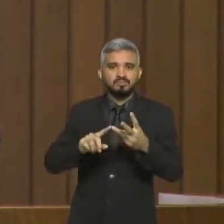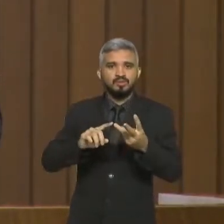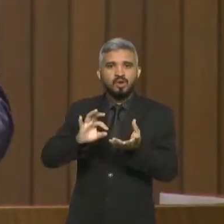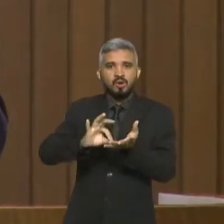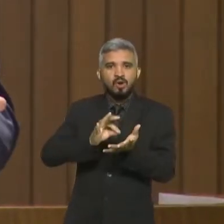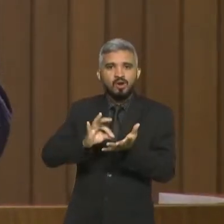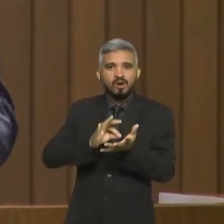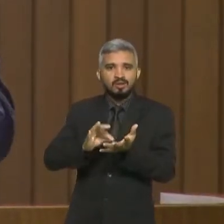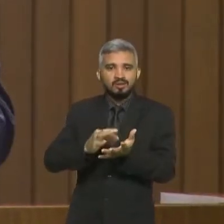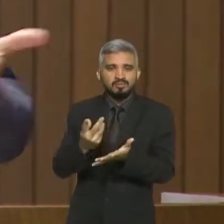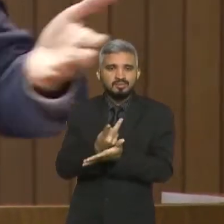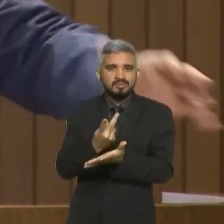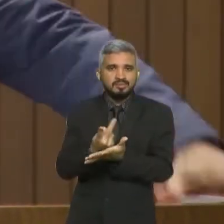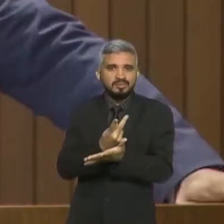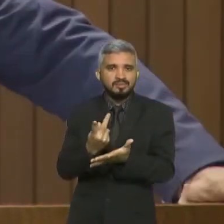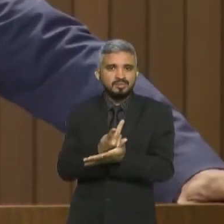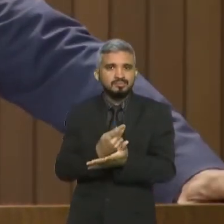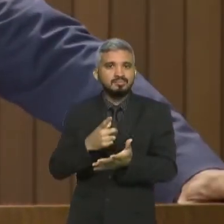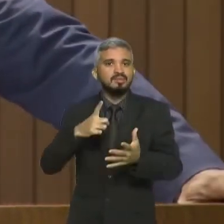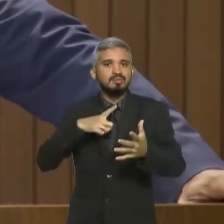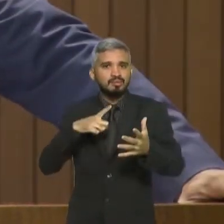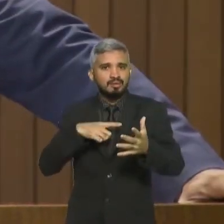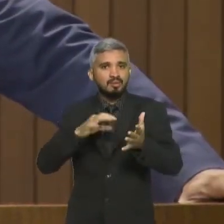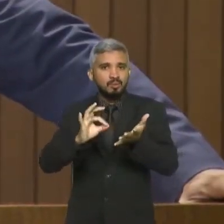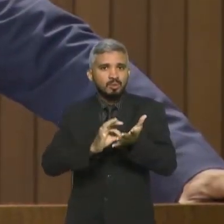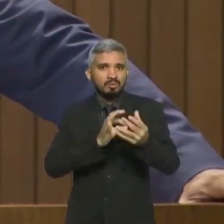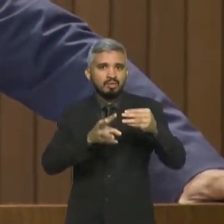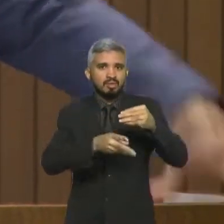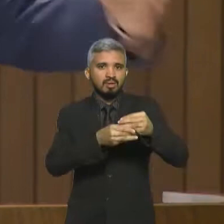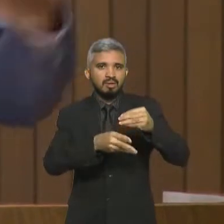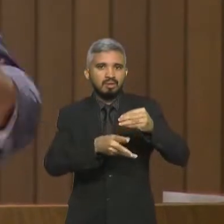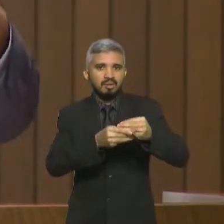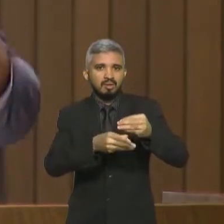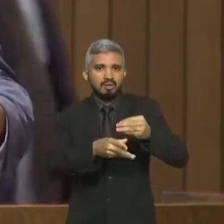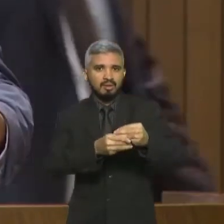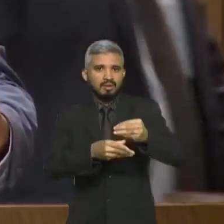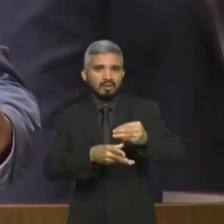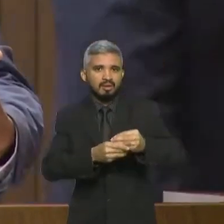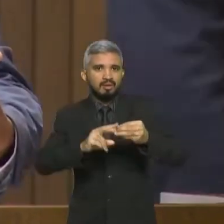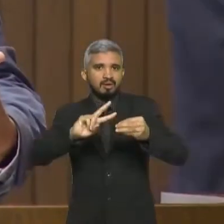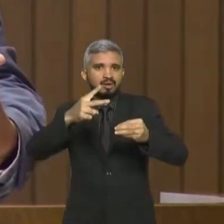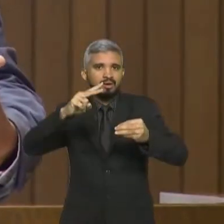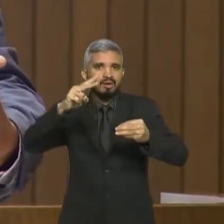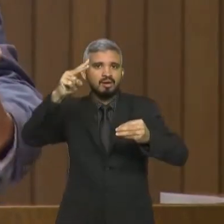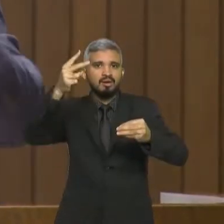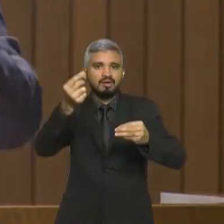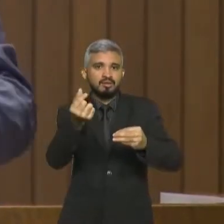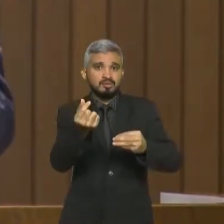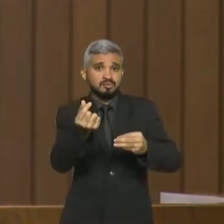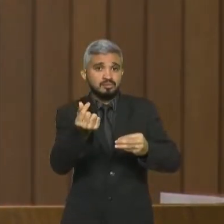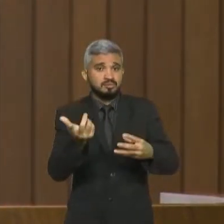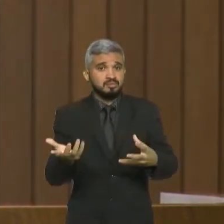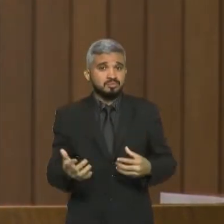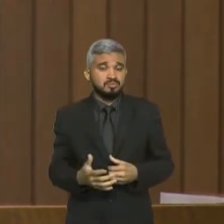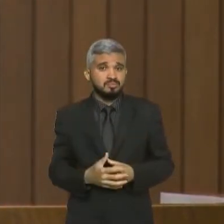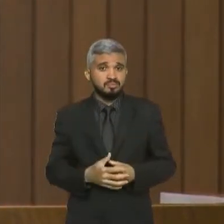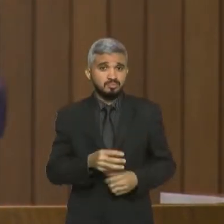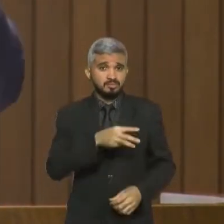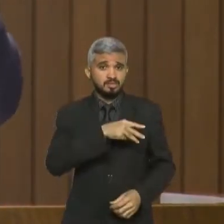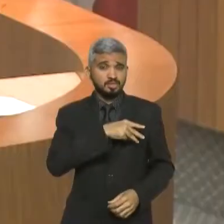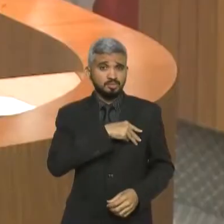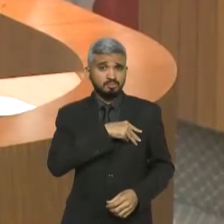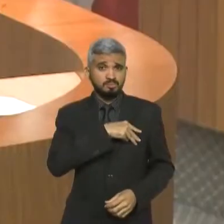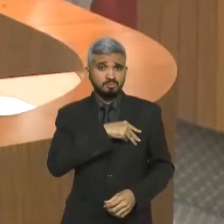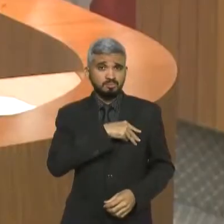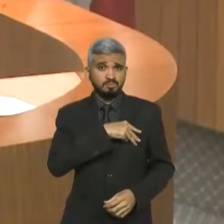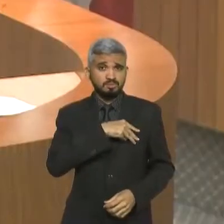um aditivo de um contrato permanente. O Ministério do Trabalho já se posicionou